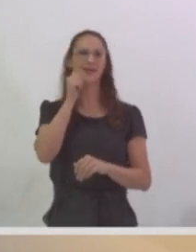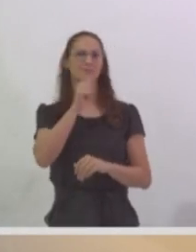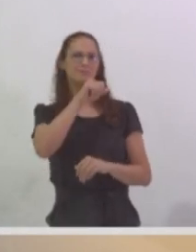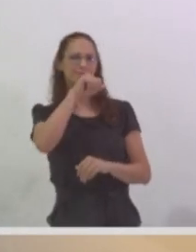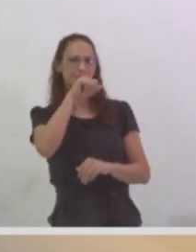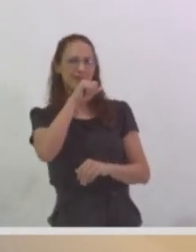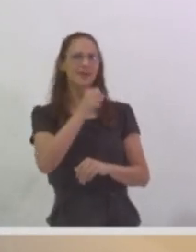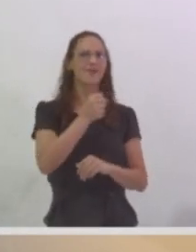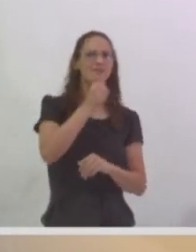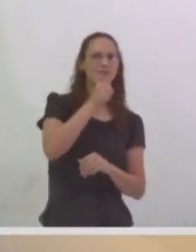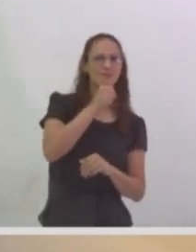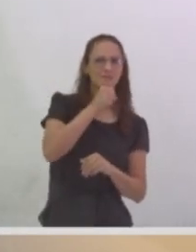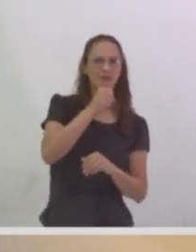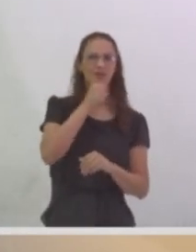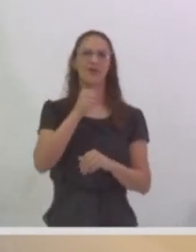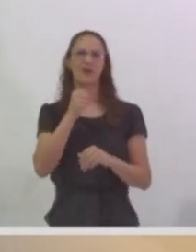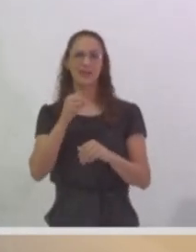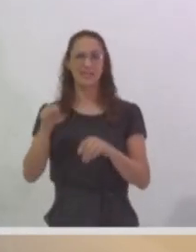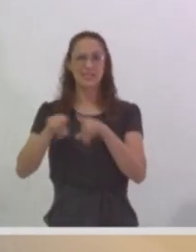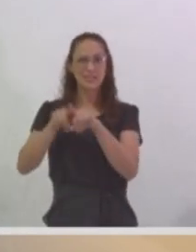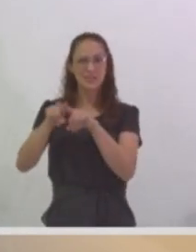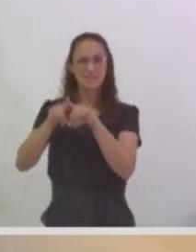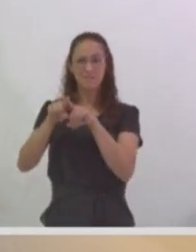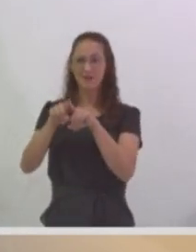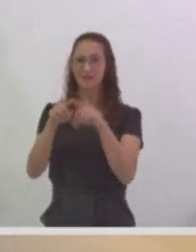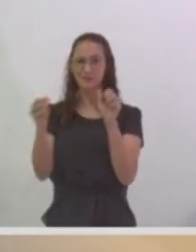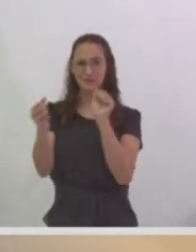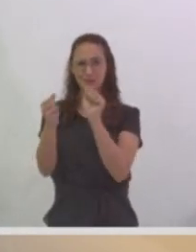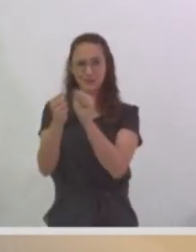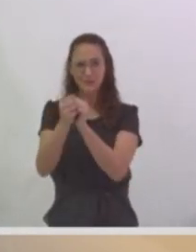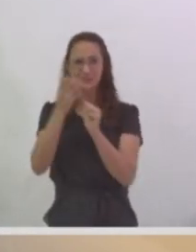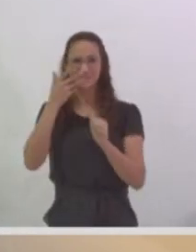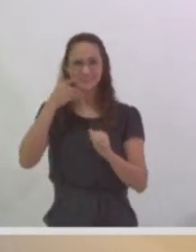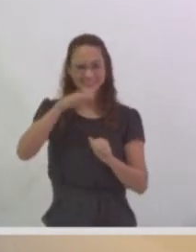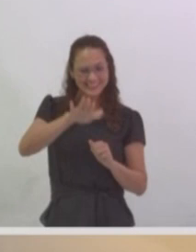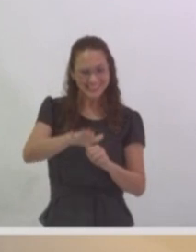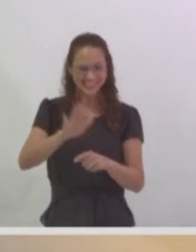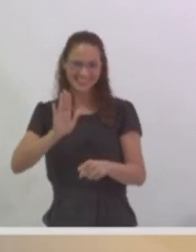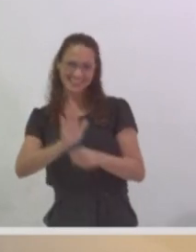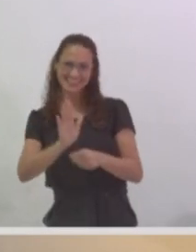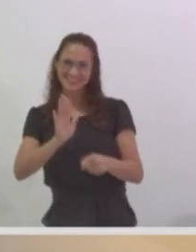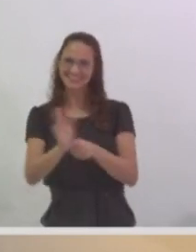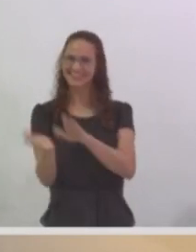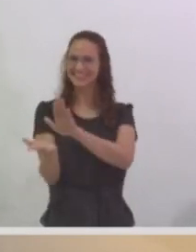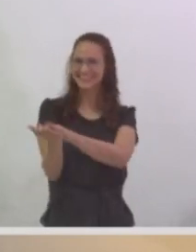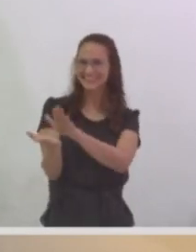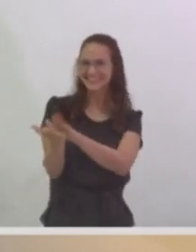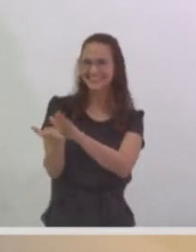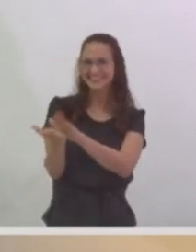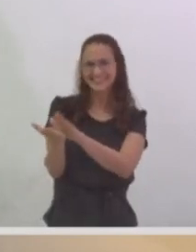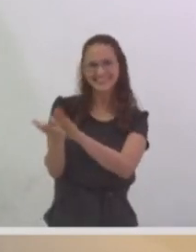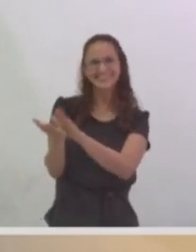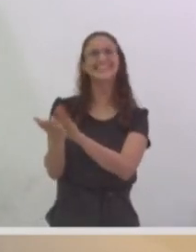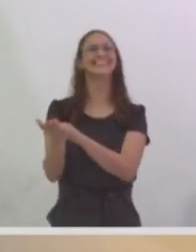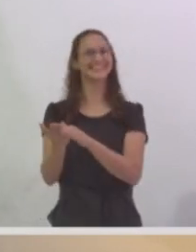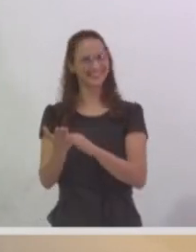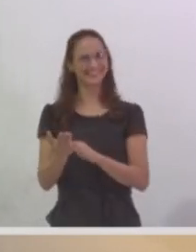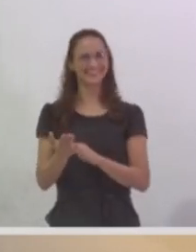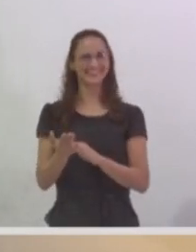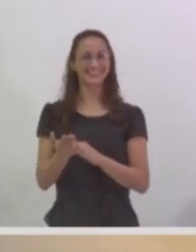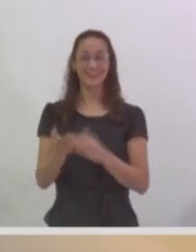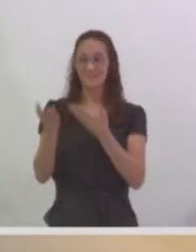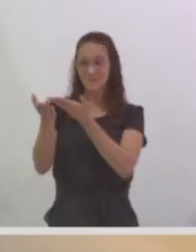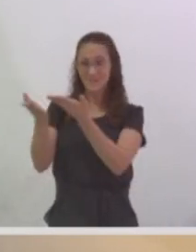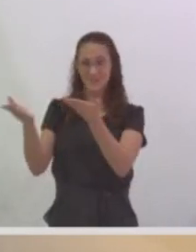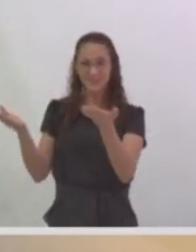vovô, irmãozinho mais velho, irmãzinha mais velha, que estão aí do lado dessa criança, ajudando nessa participação. Vocês estão de parabéns. Graças a